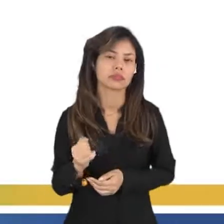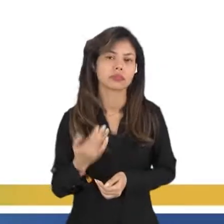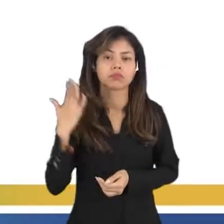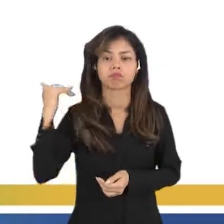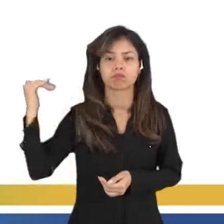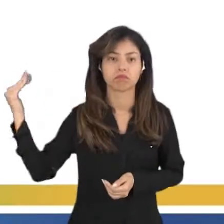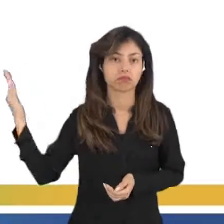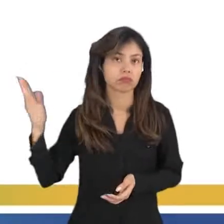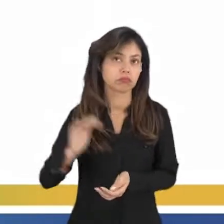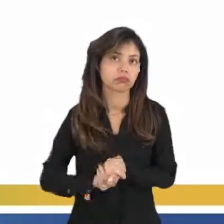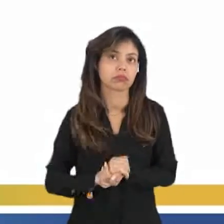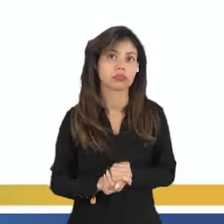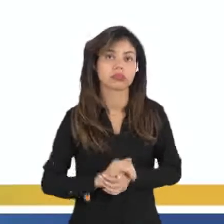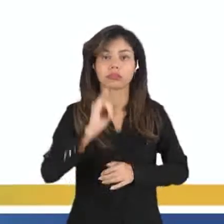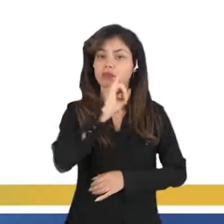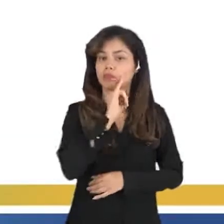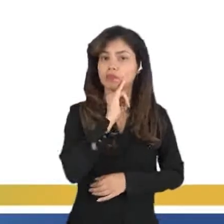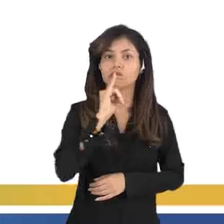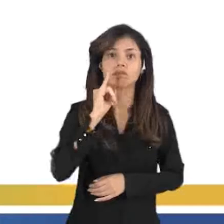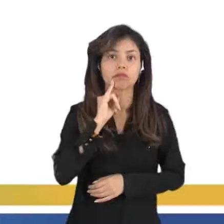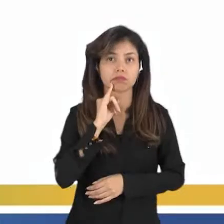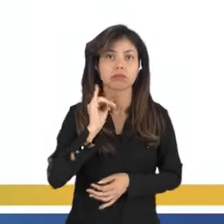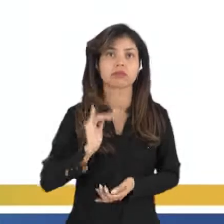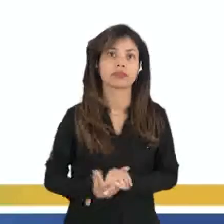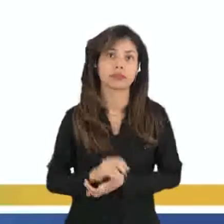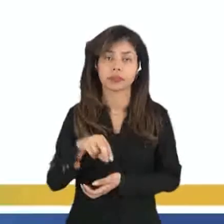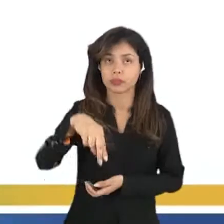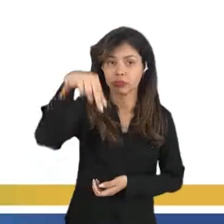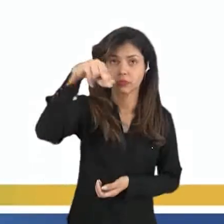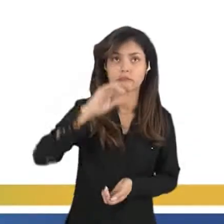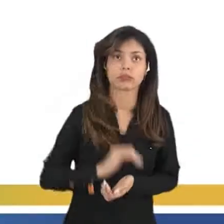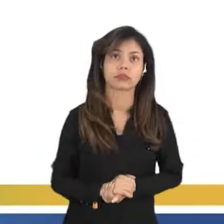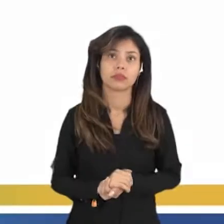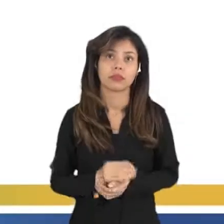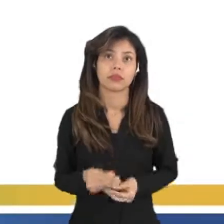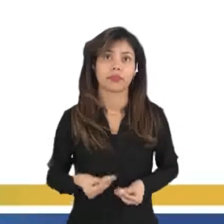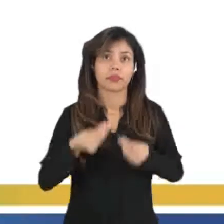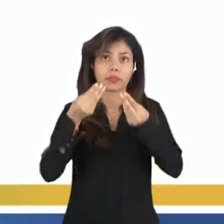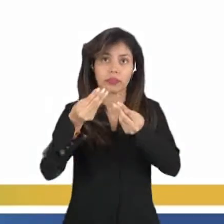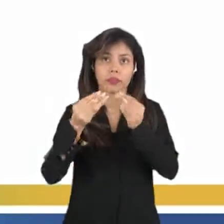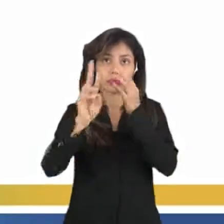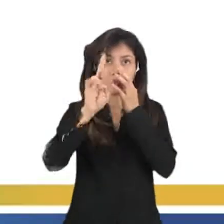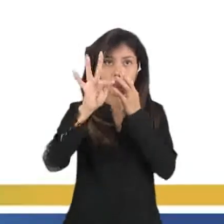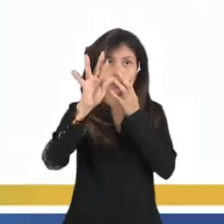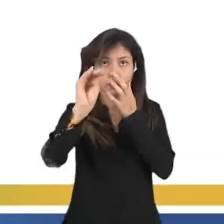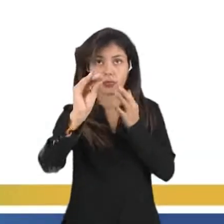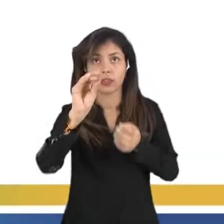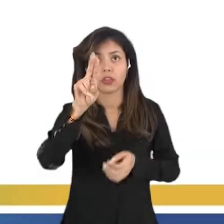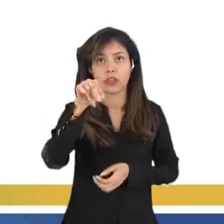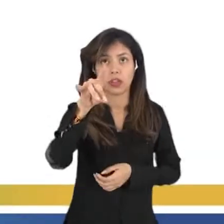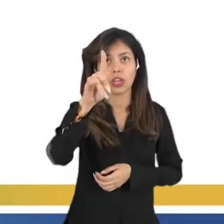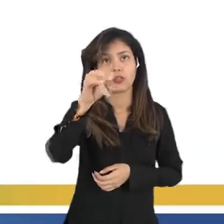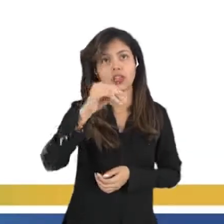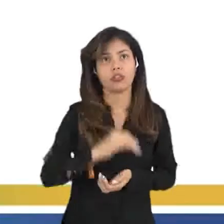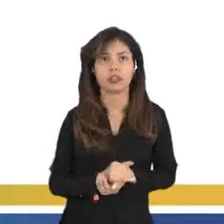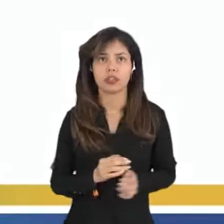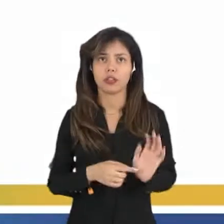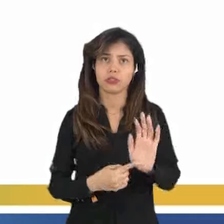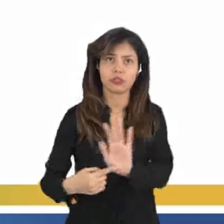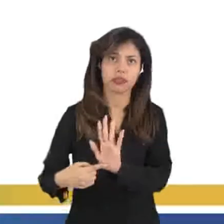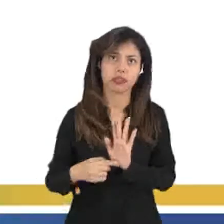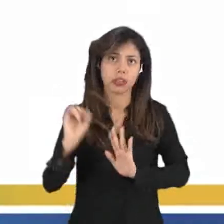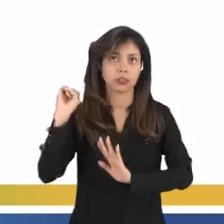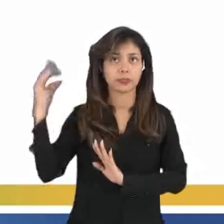muitas décadas na Irlanda. Então a Irlanda do Norte integra o Reino Unido. Nesse caso o que acontece é a luta